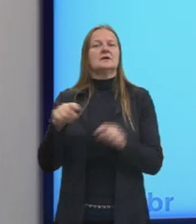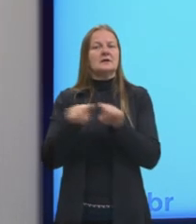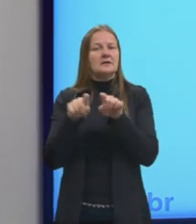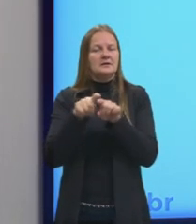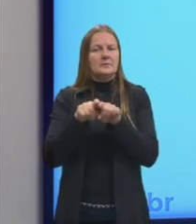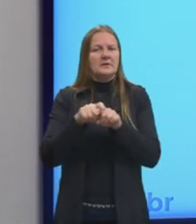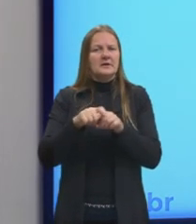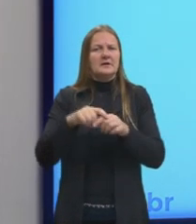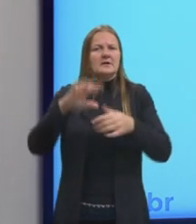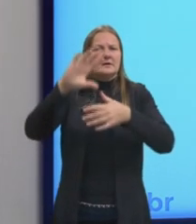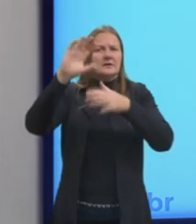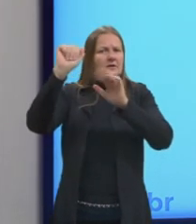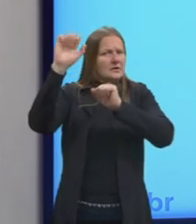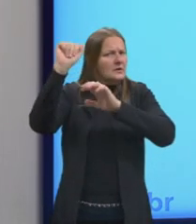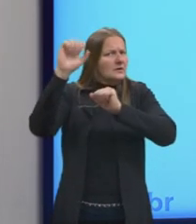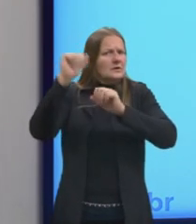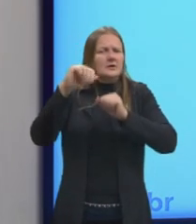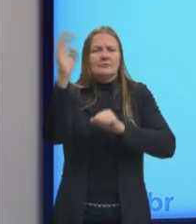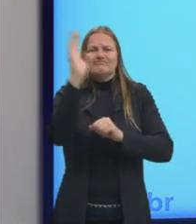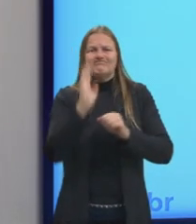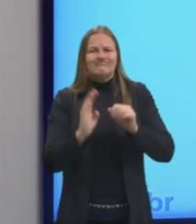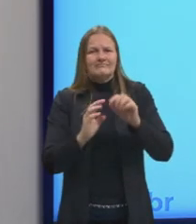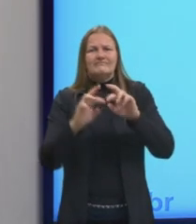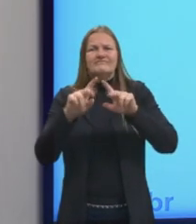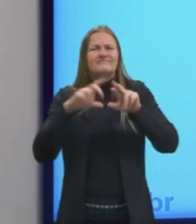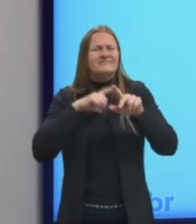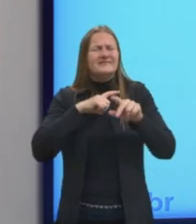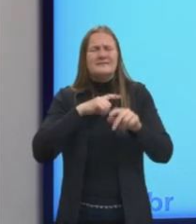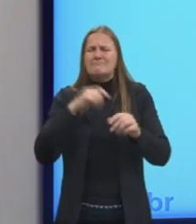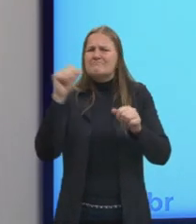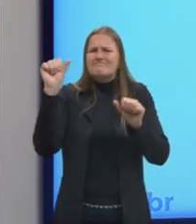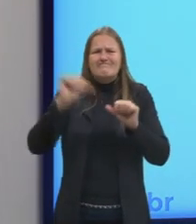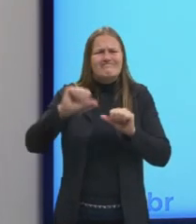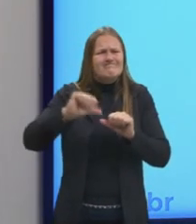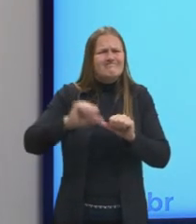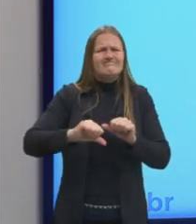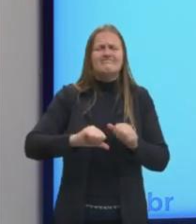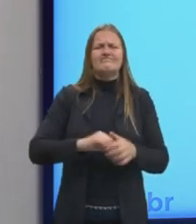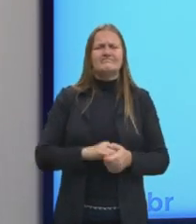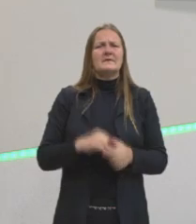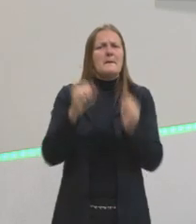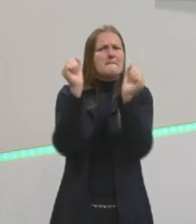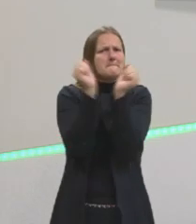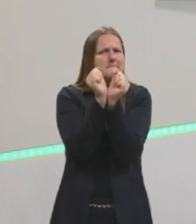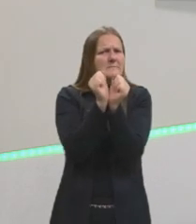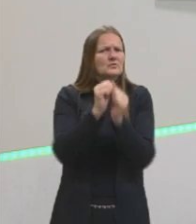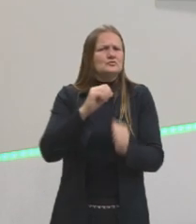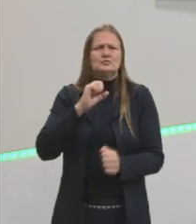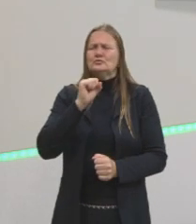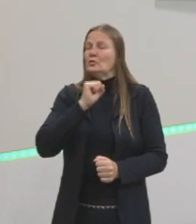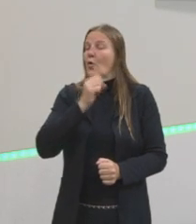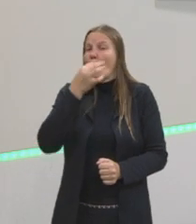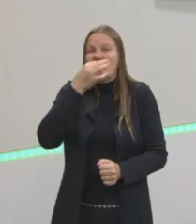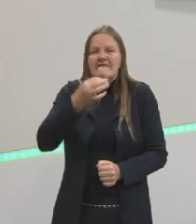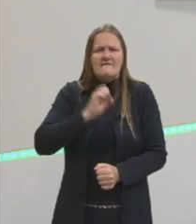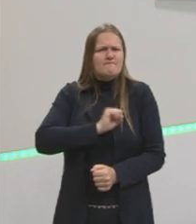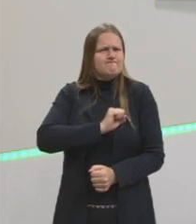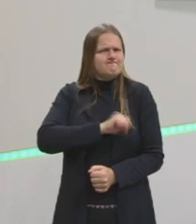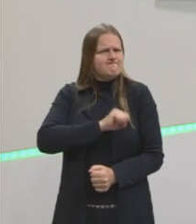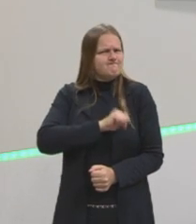principalmente na América Espanhola né temos a presença trabalho escravista é muito forte na América Latina e muito cruel né